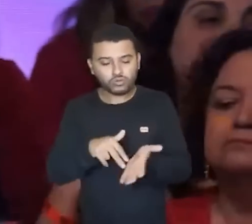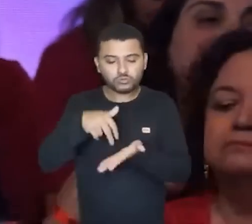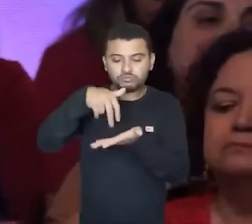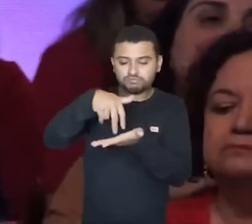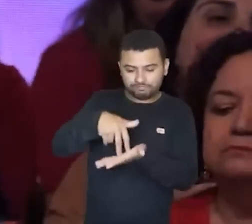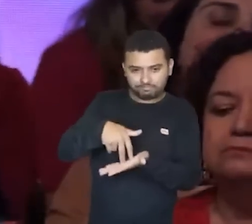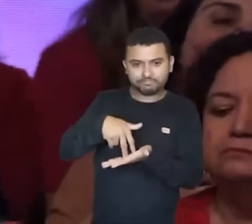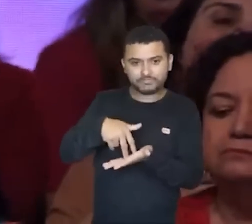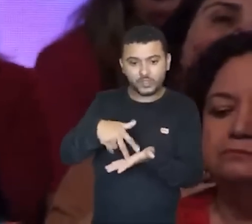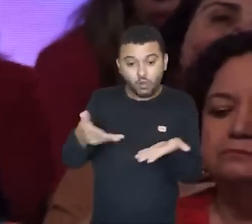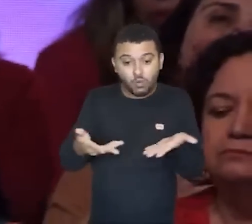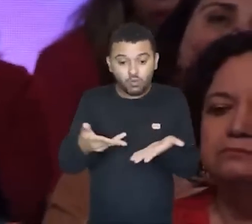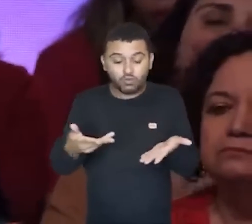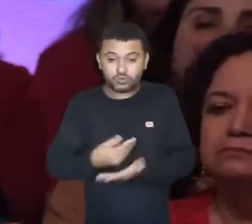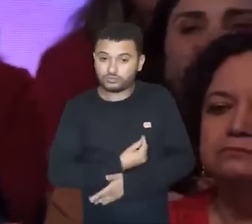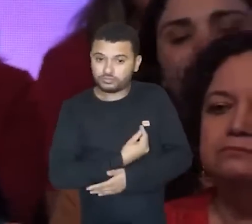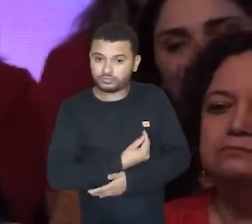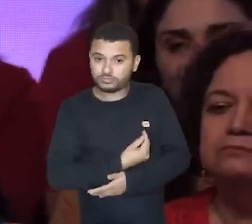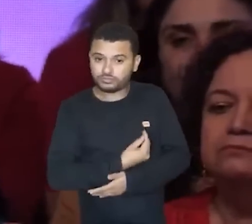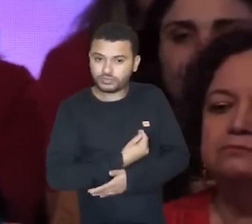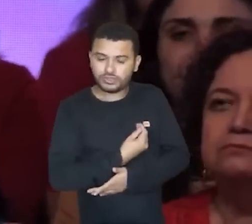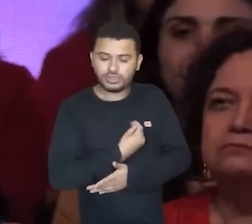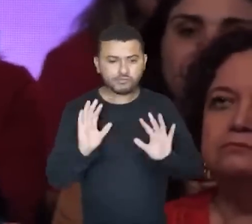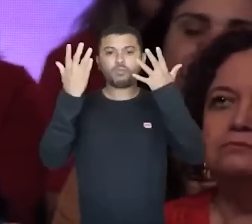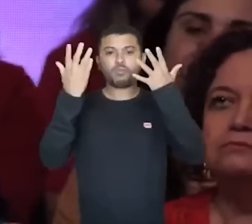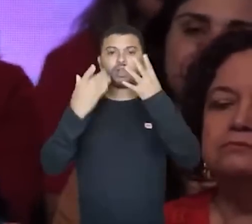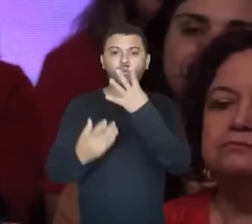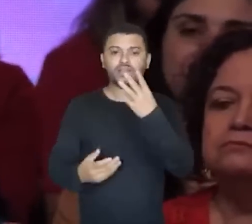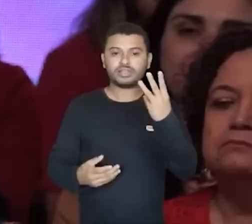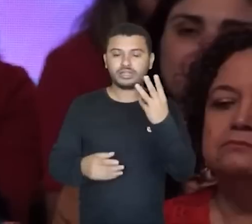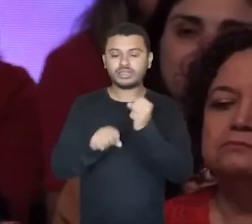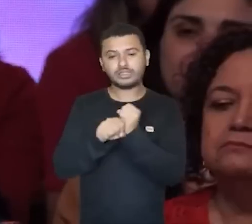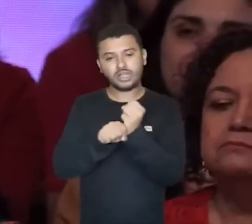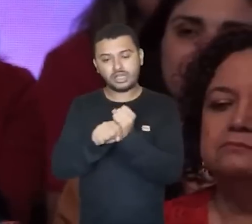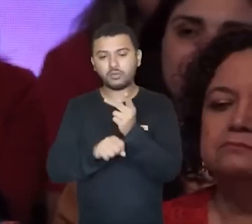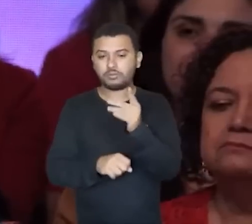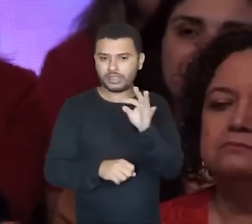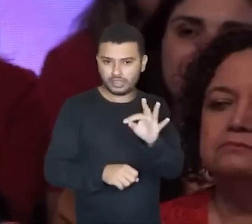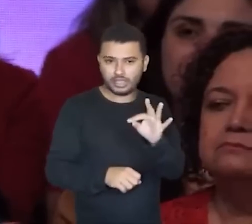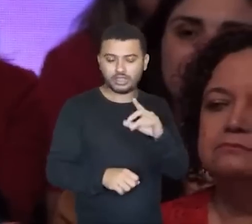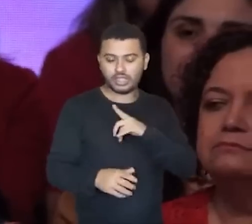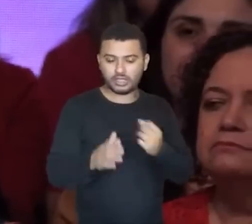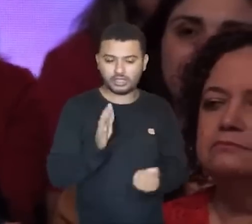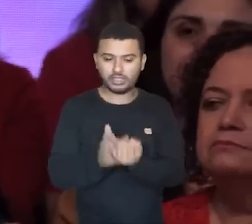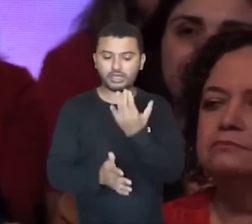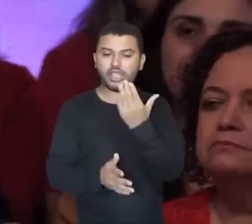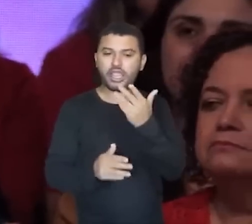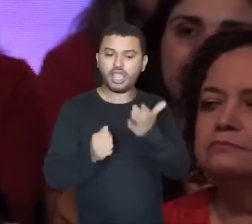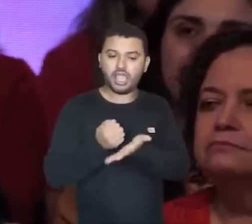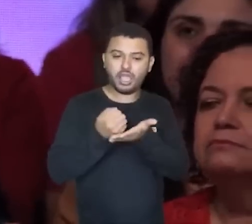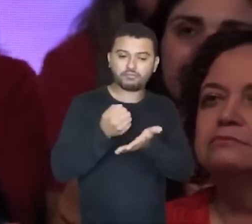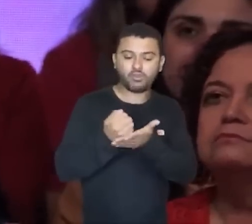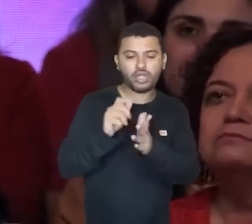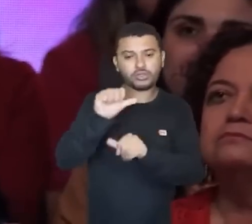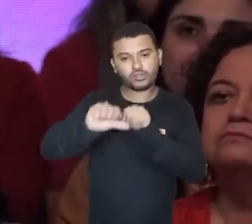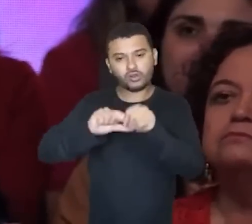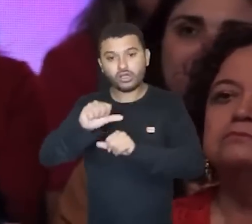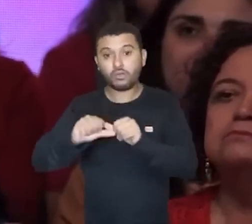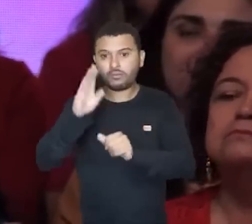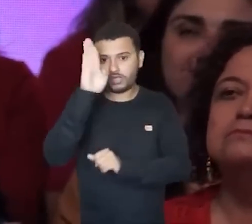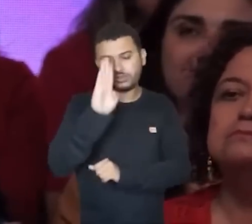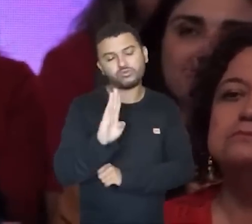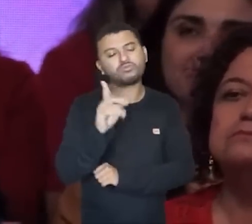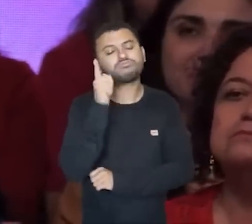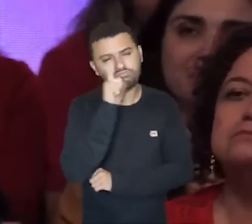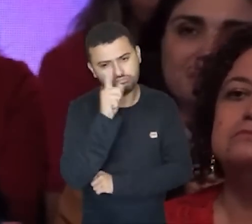para celebrar os 43 anos do partido que foi criado para mudar o Brasil. E mudou. E